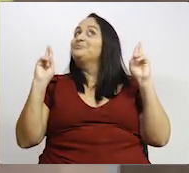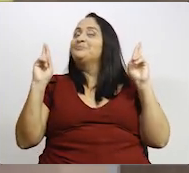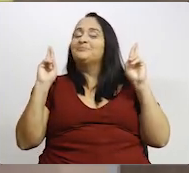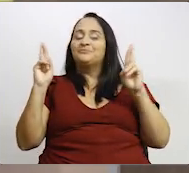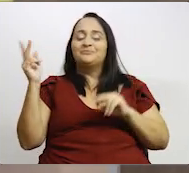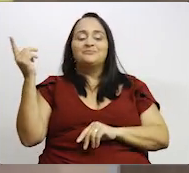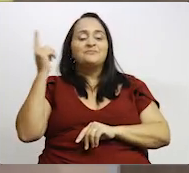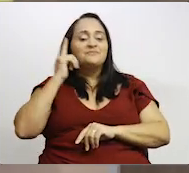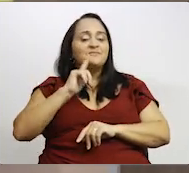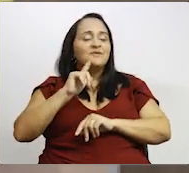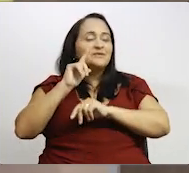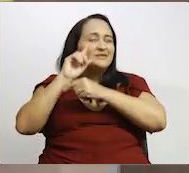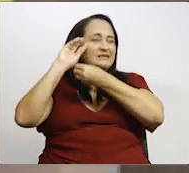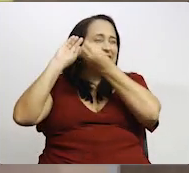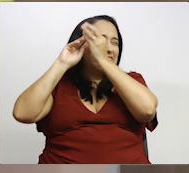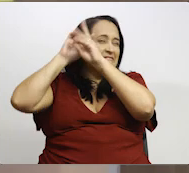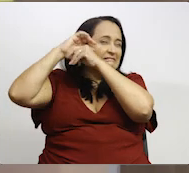consiga